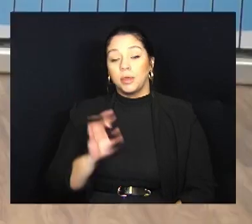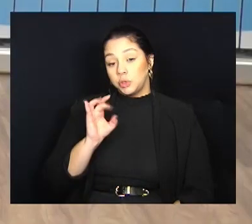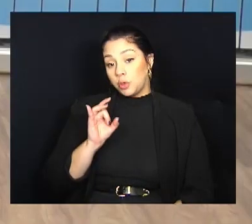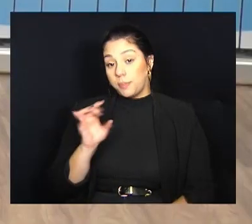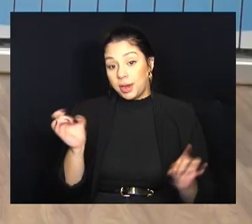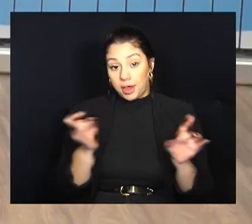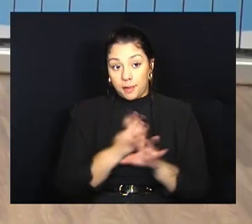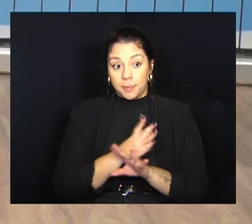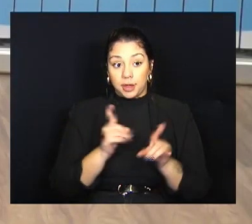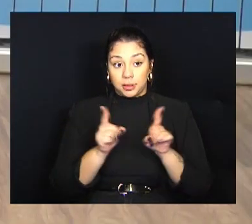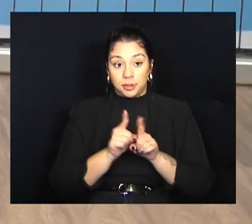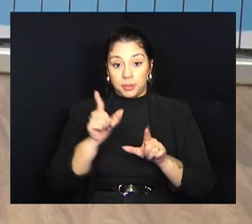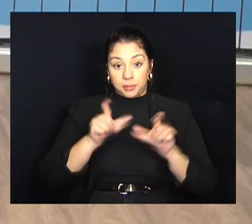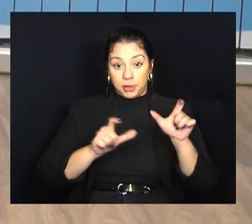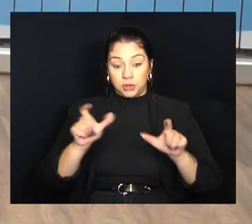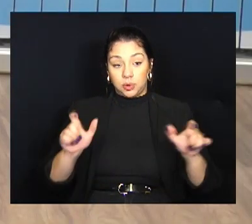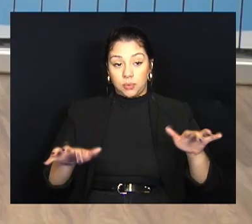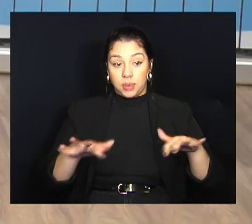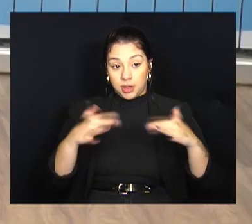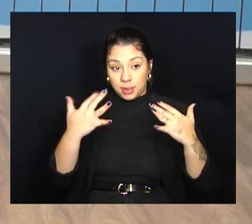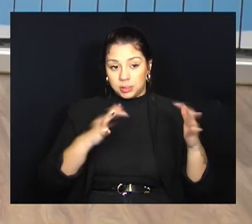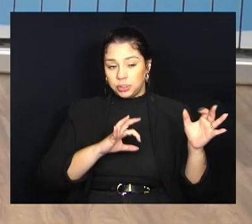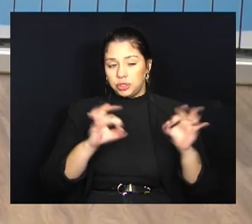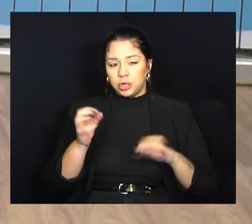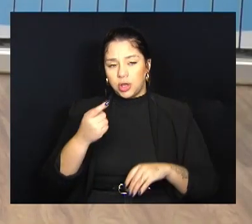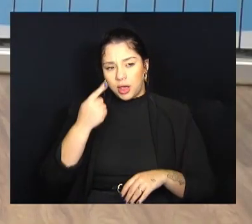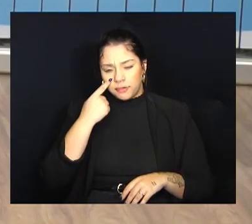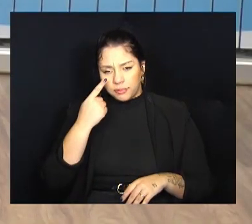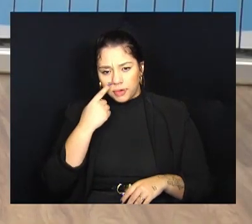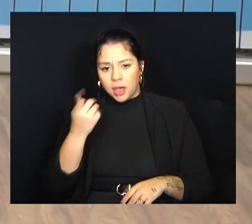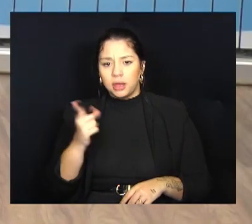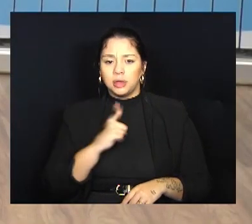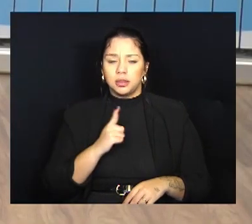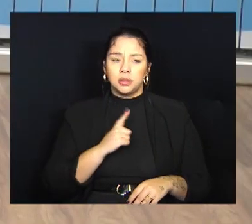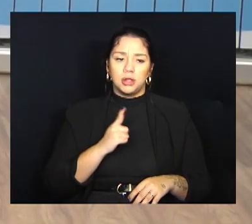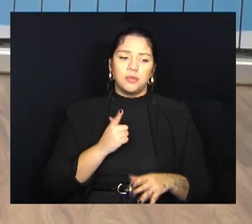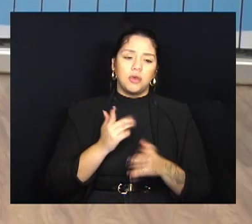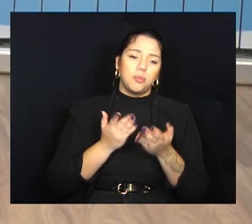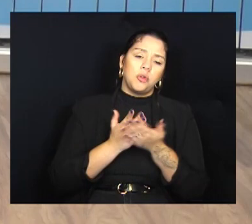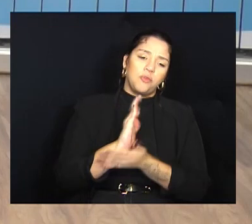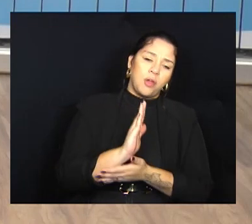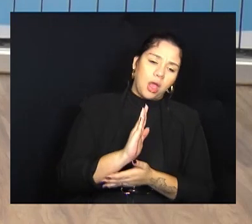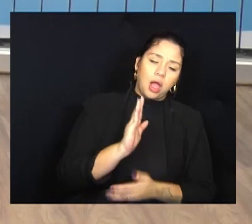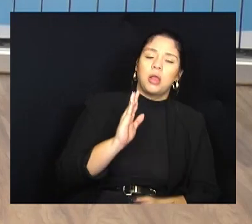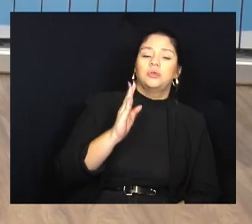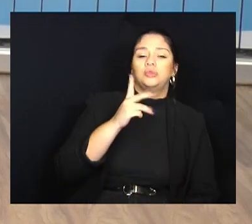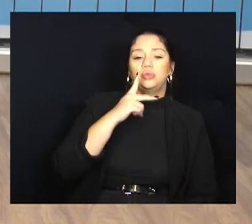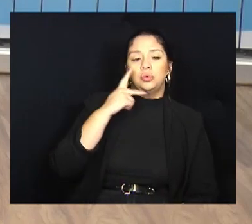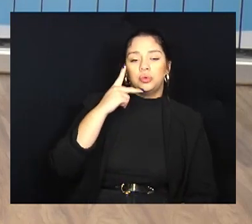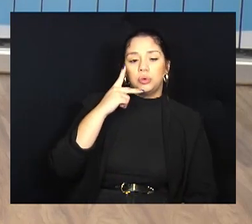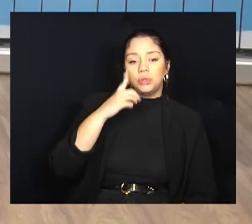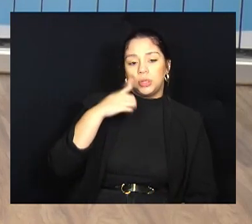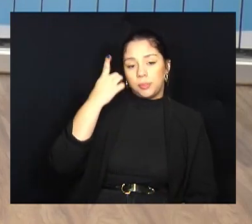quem está nos acompanhando, a pessoa viu lá, foi aprovado na Câmara dos Deputados, foi aprovado no Senado, foi sancionado